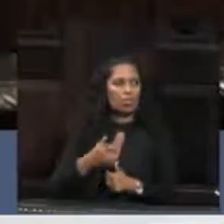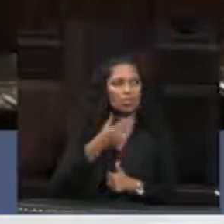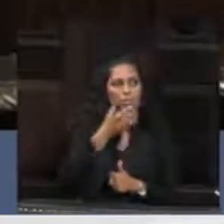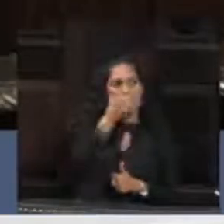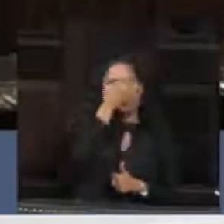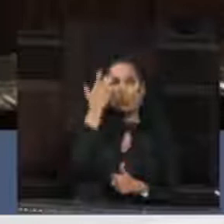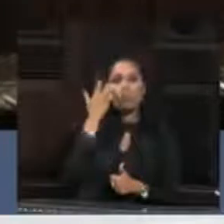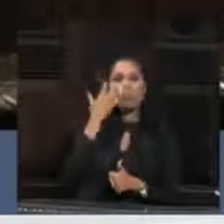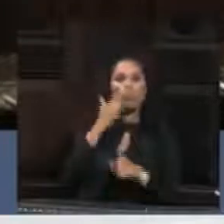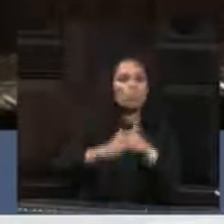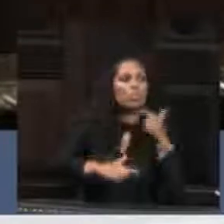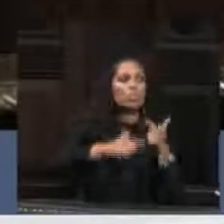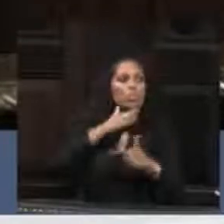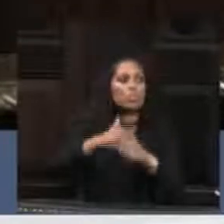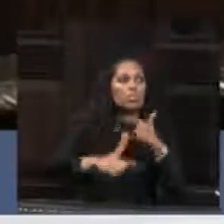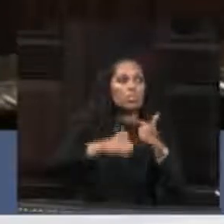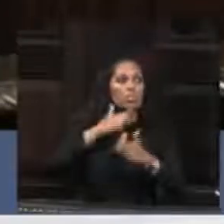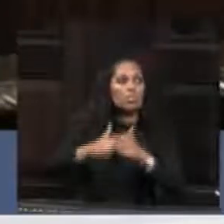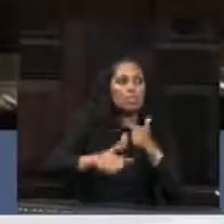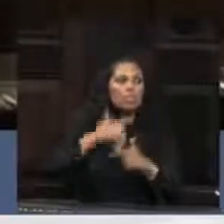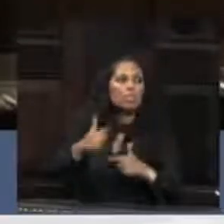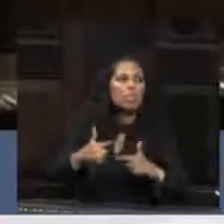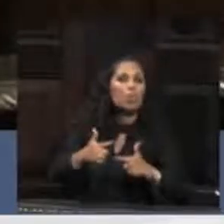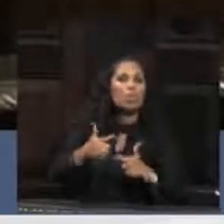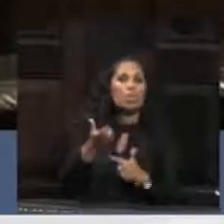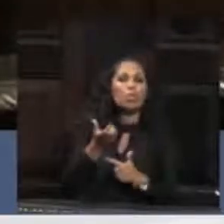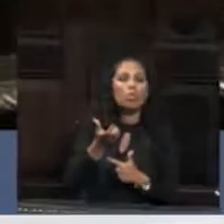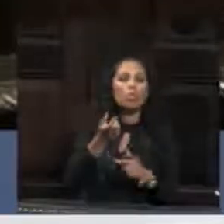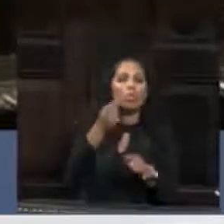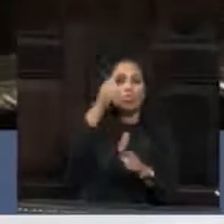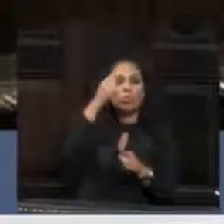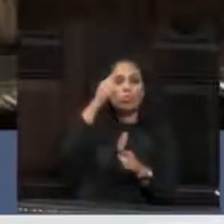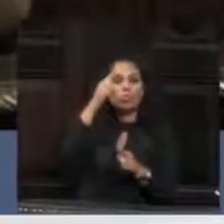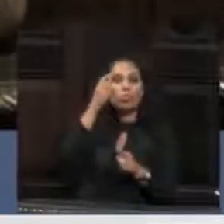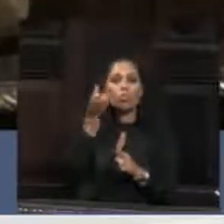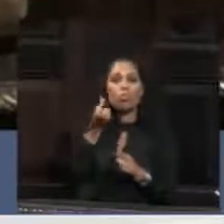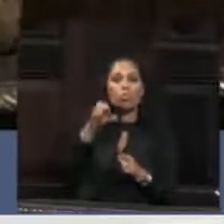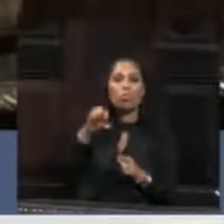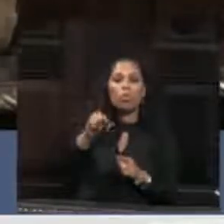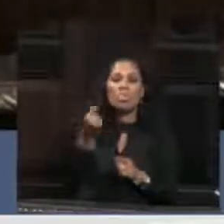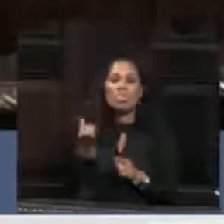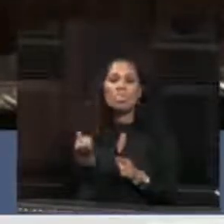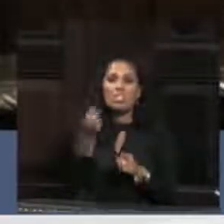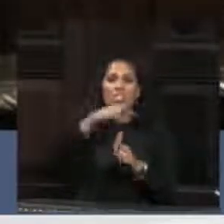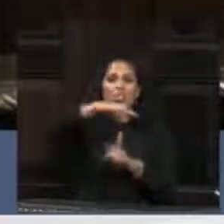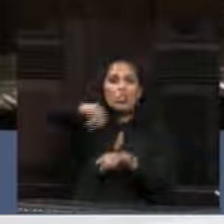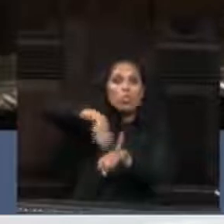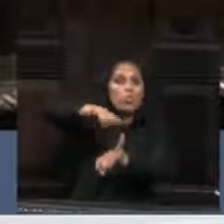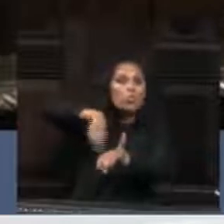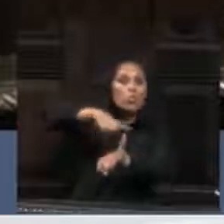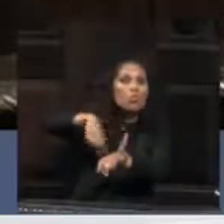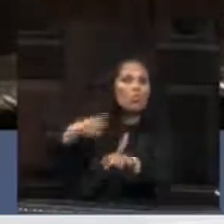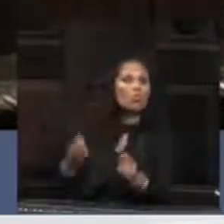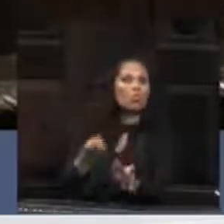precisa trabalhar 96 horas para comprar a cesta básica, que consome